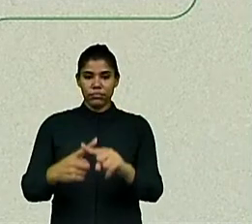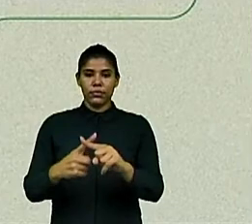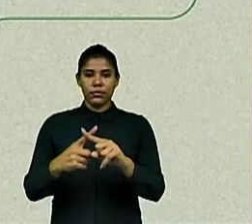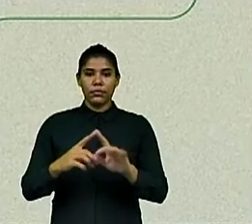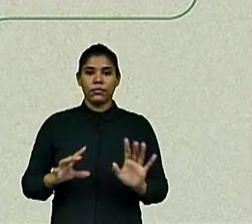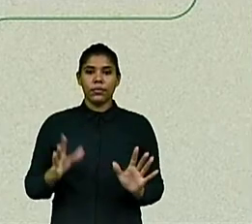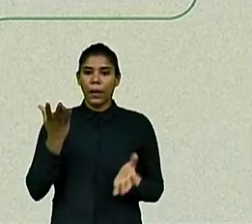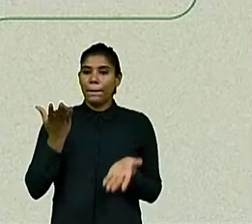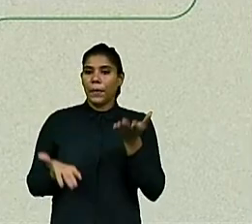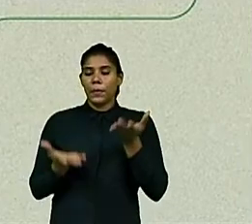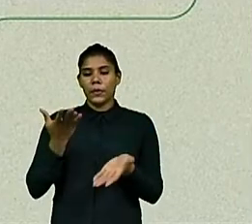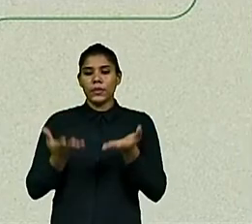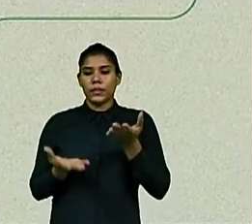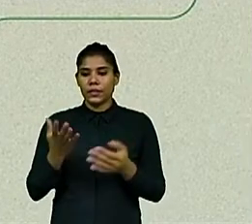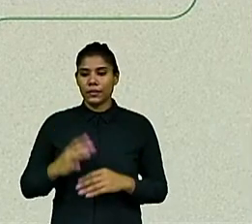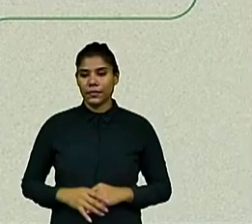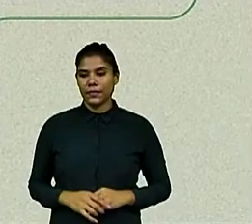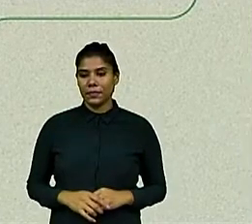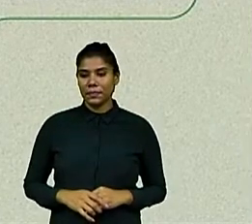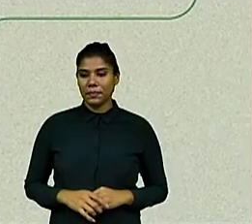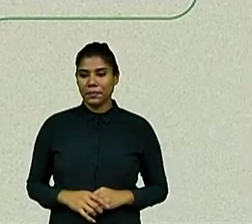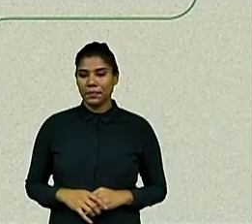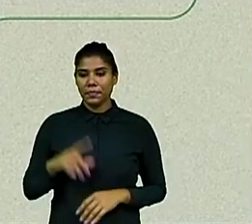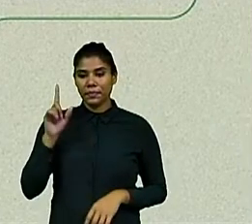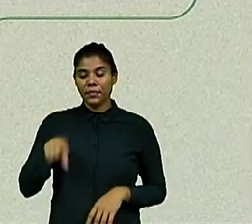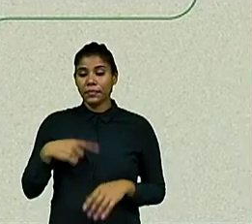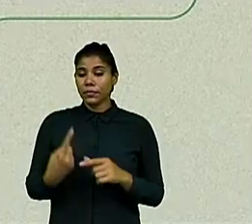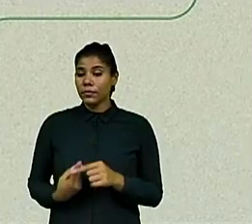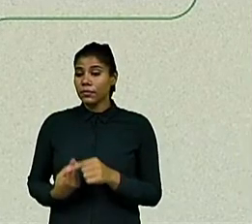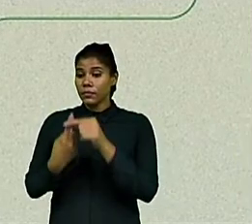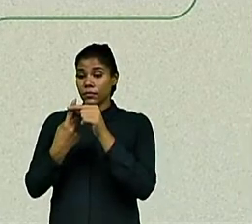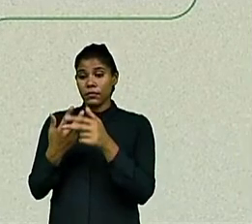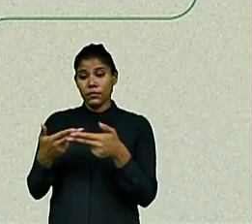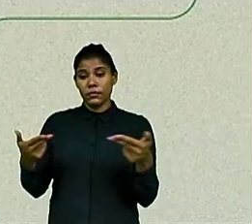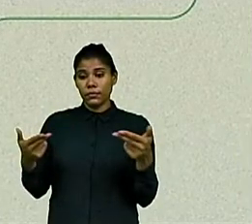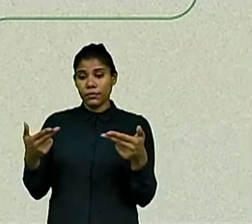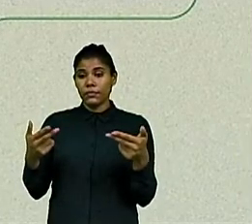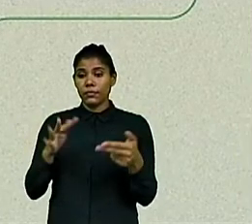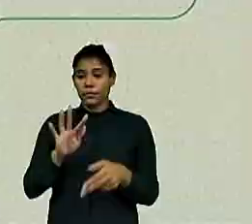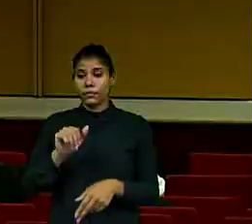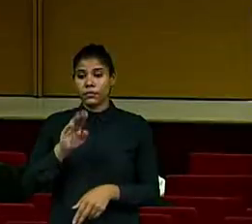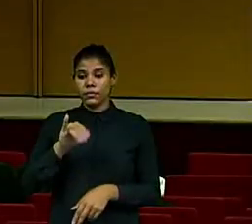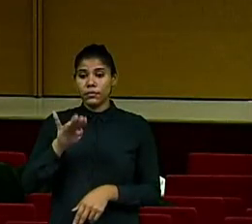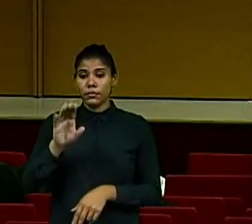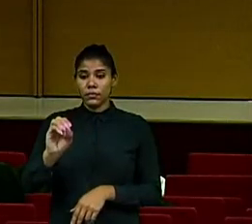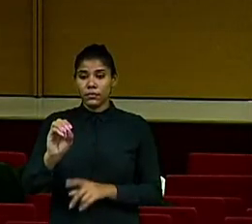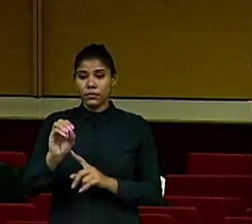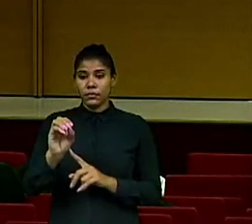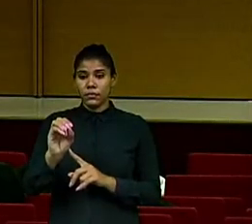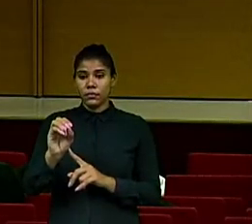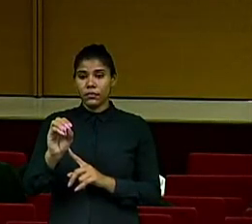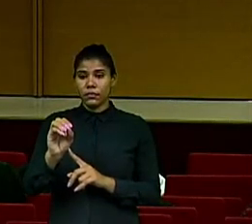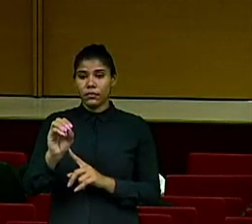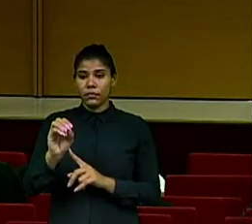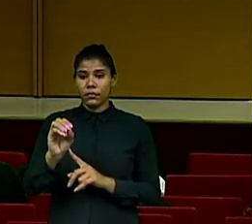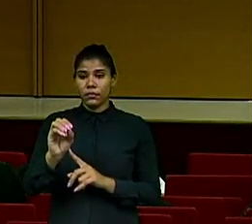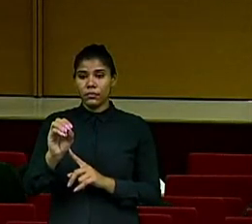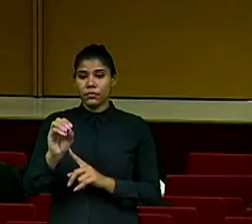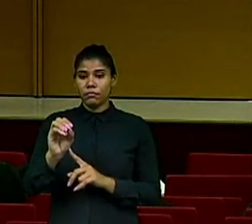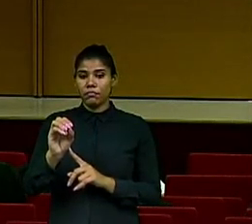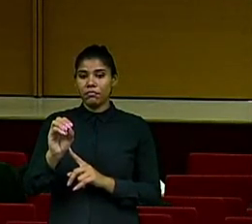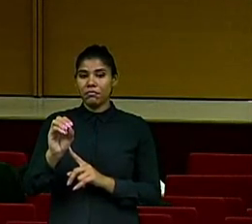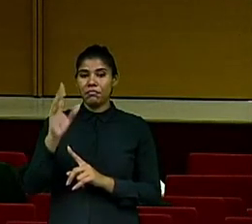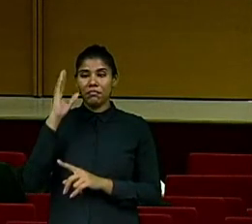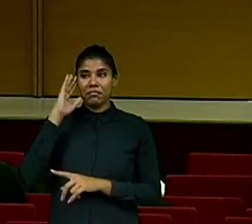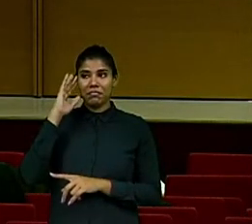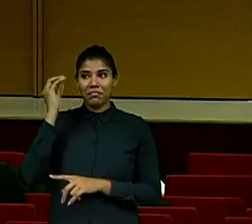um milagre da Matemática é a única coisa que o Fábio não me ouça que presta Então olha aqui